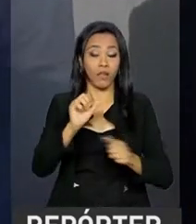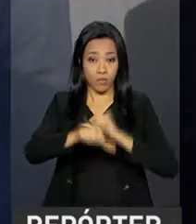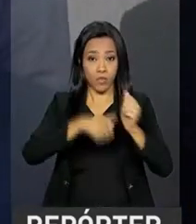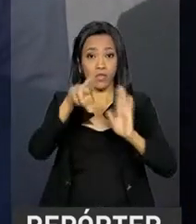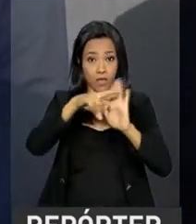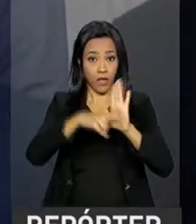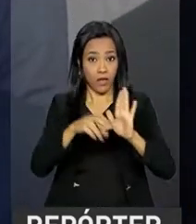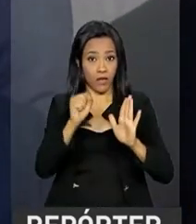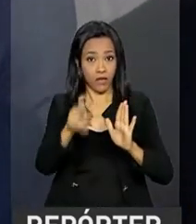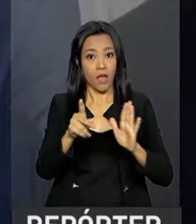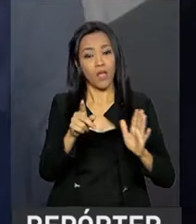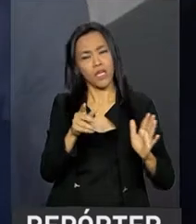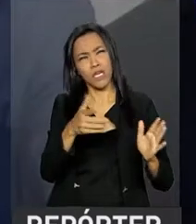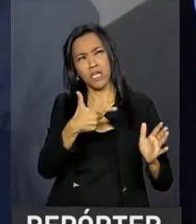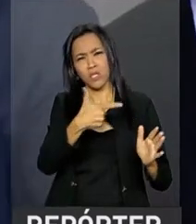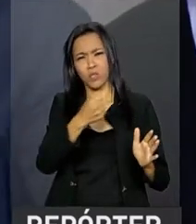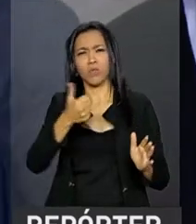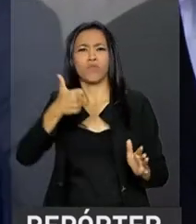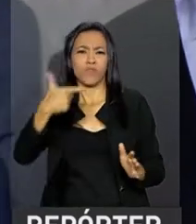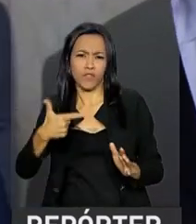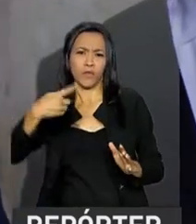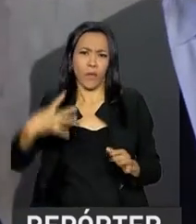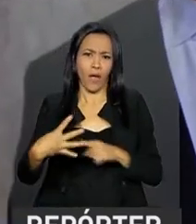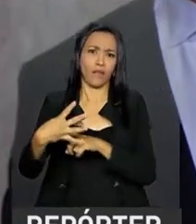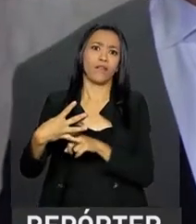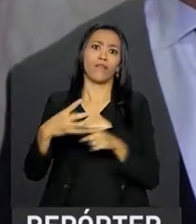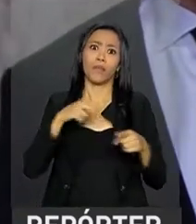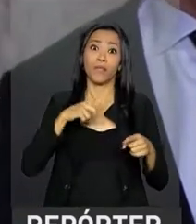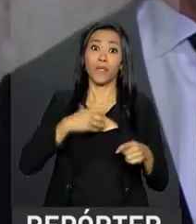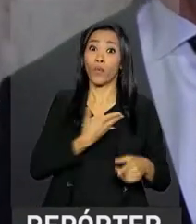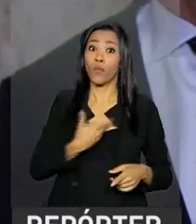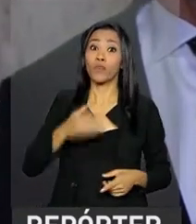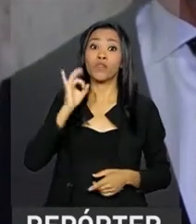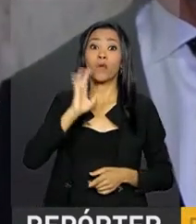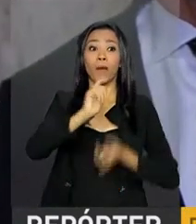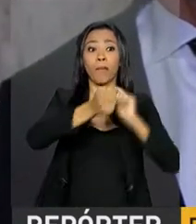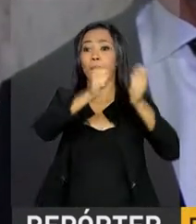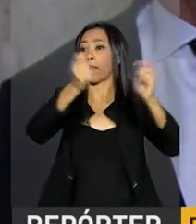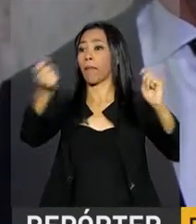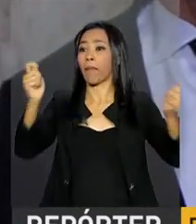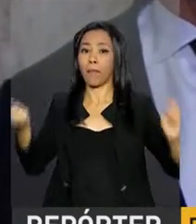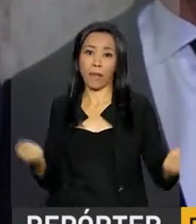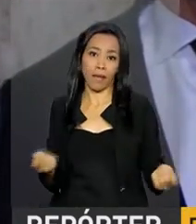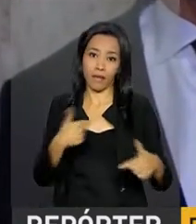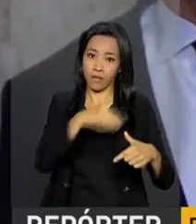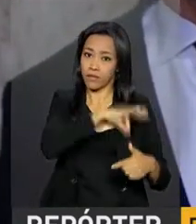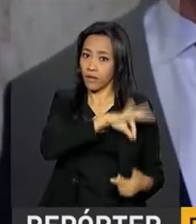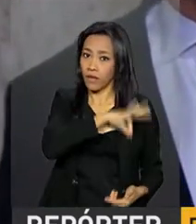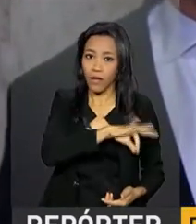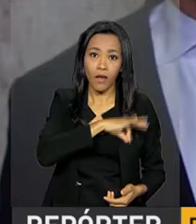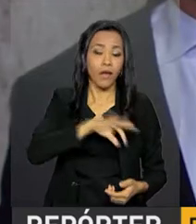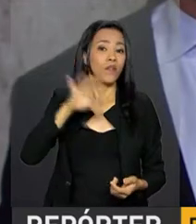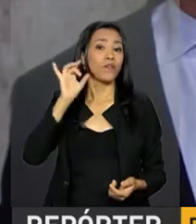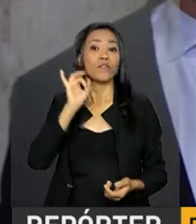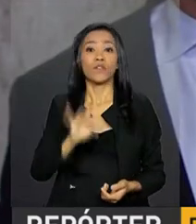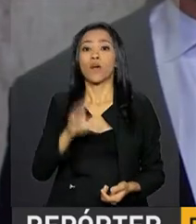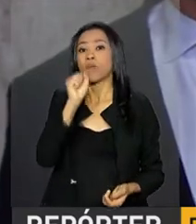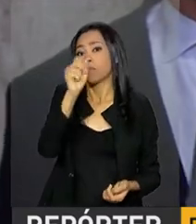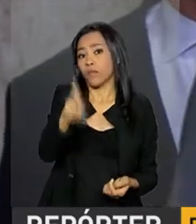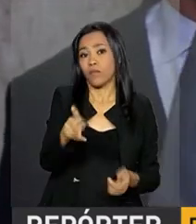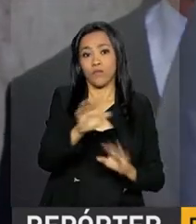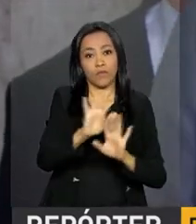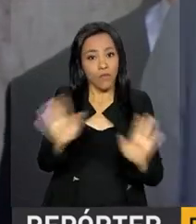essa projeção nós vamos ter um governo para pagar somente a folha previdência sem orçamento para mais nada no país